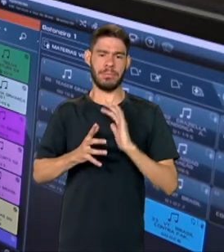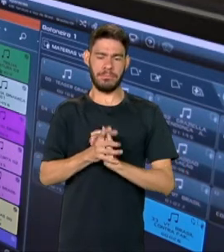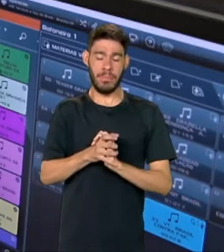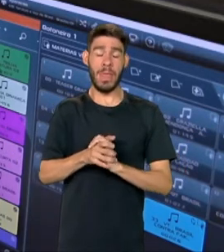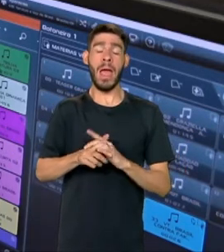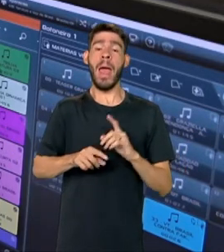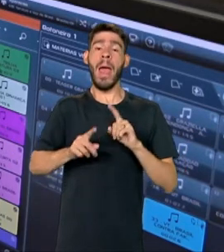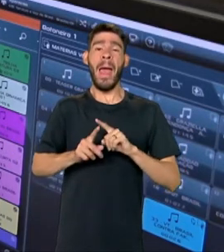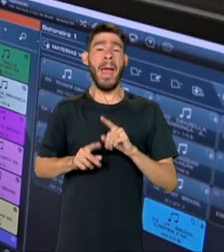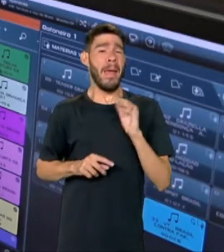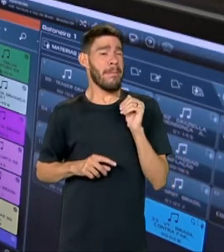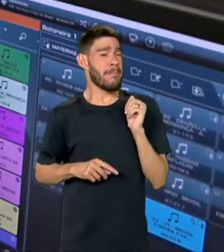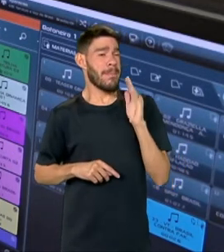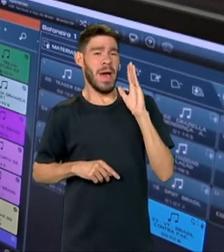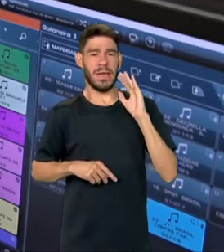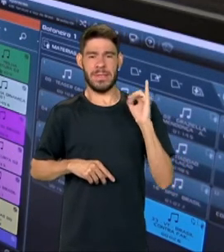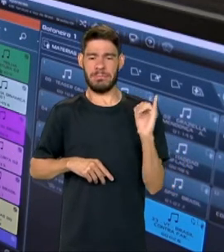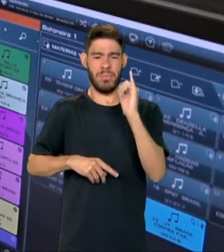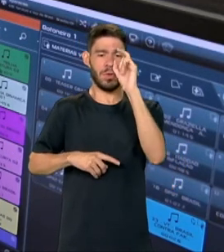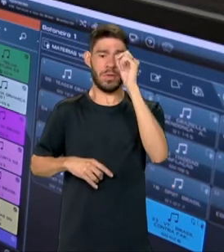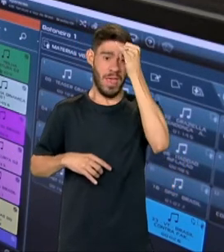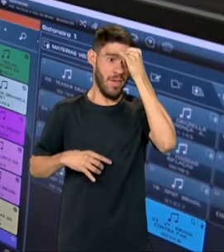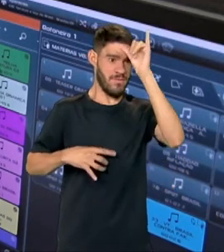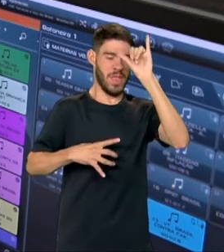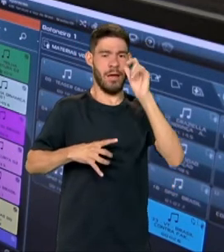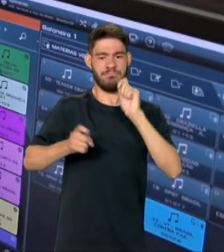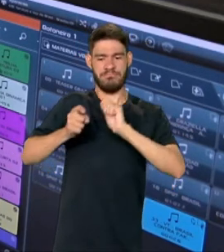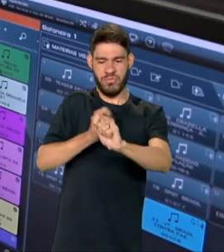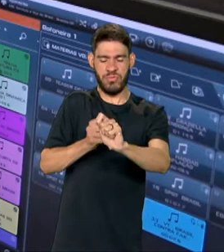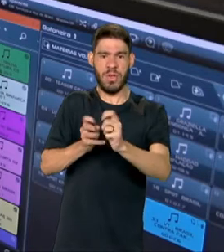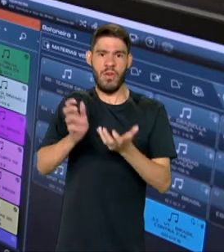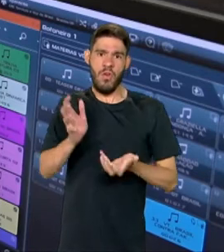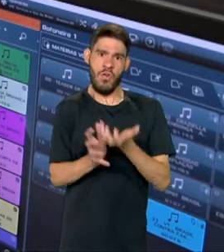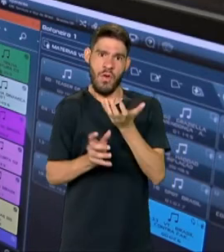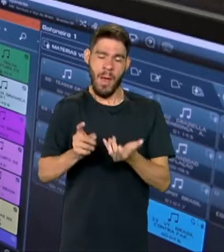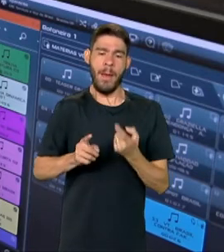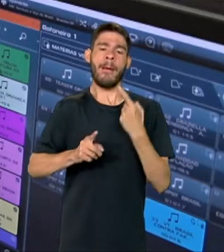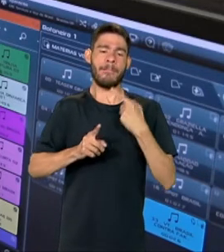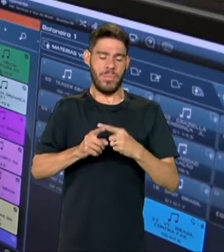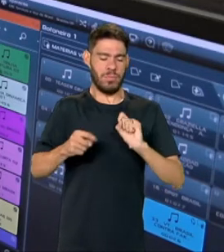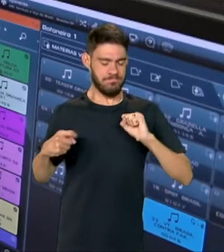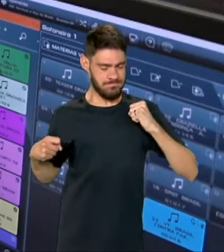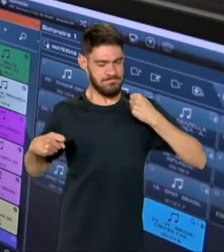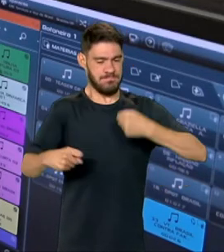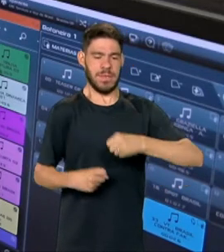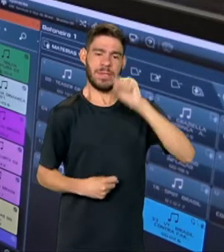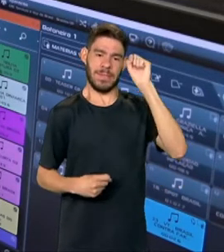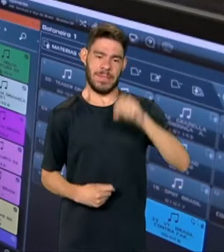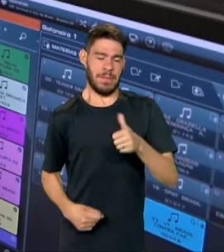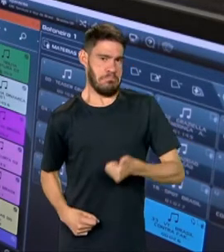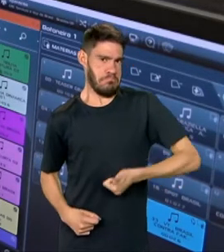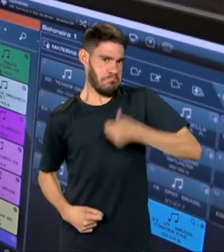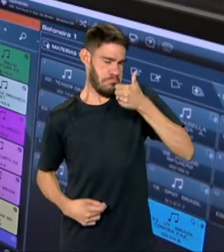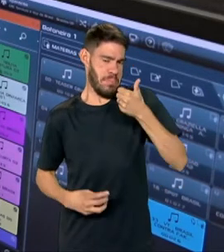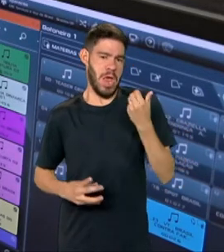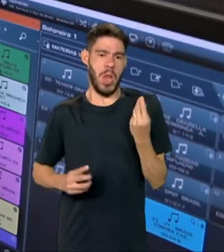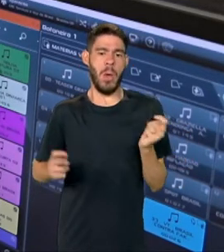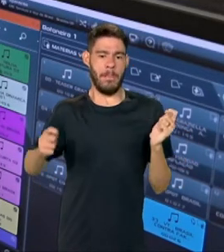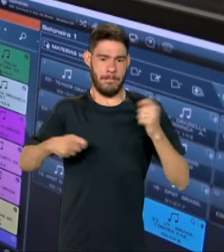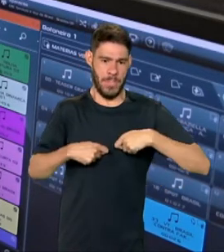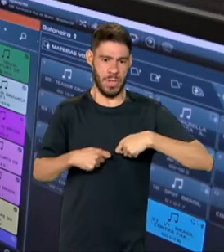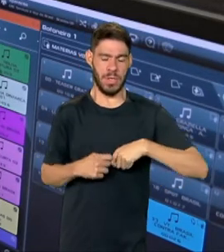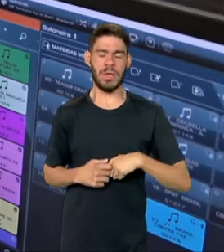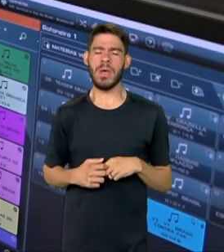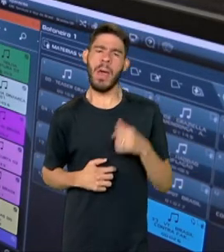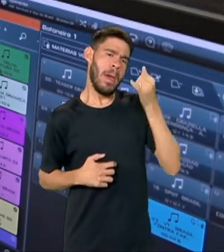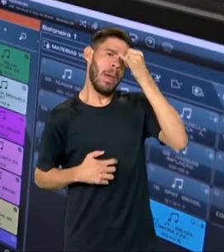mas o mais importante neste momento é a gente evitar colocar fogo, porque aí sim a gente vai enfrentar essa situação de melhor modo possível. E quais